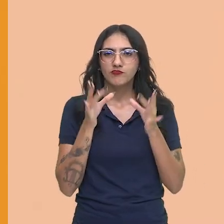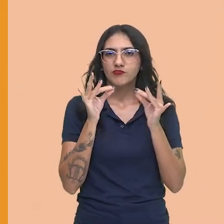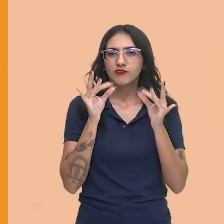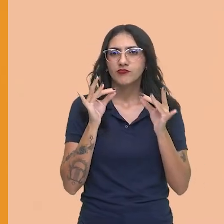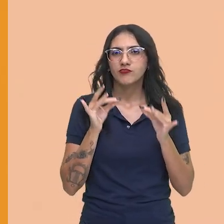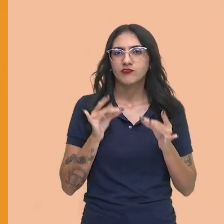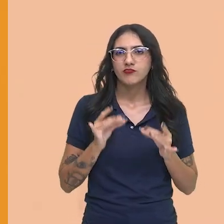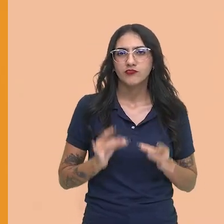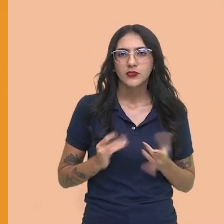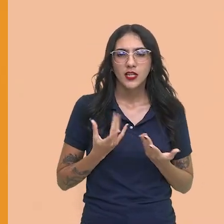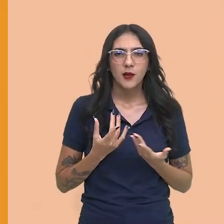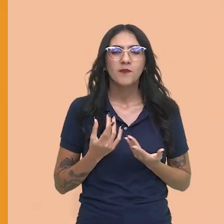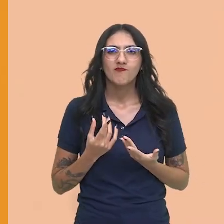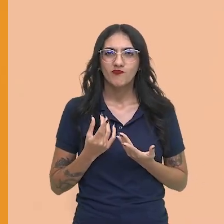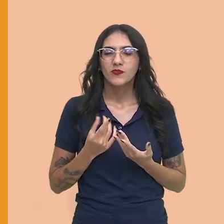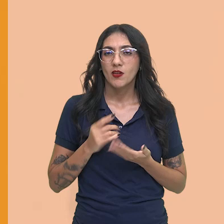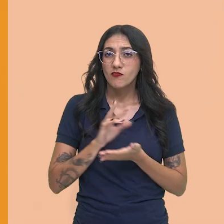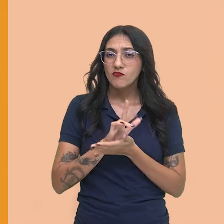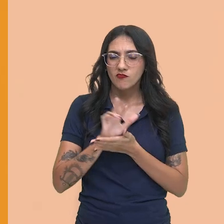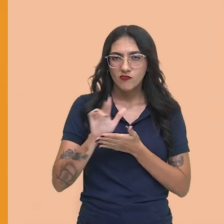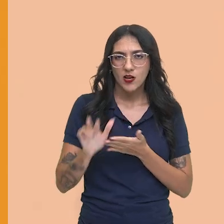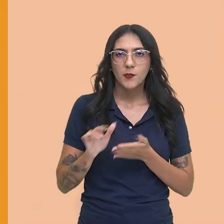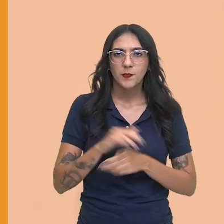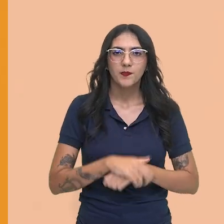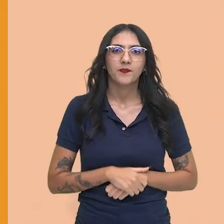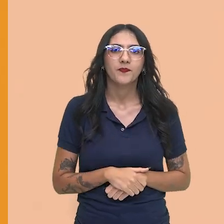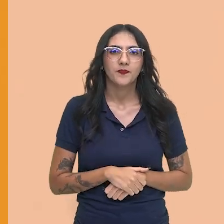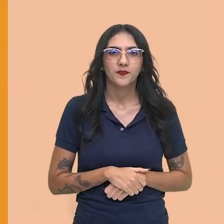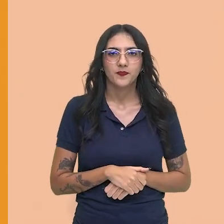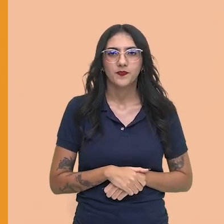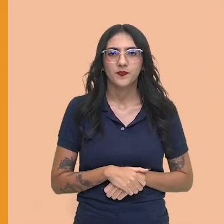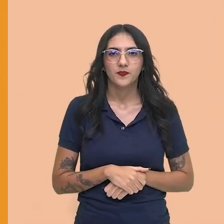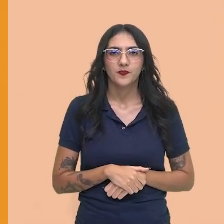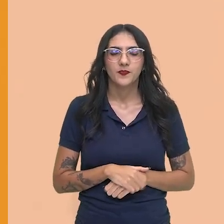como a gente pode dizer, bem destacadas aqui, né? Esses